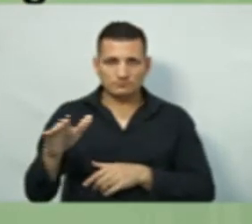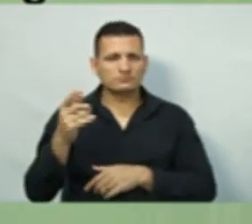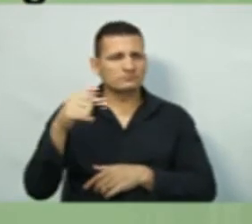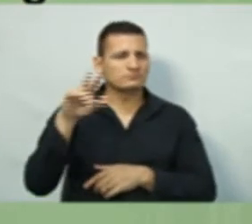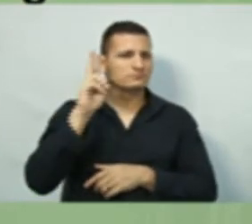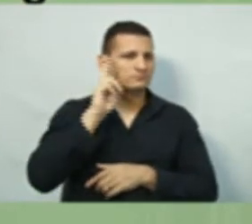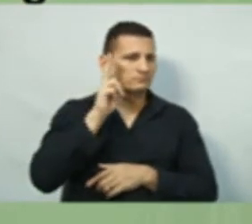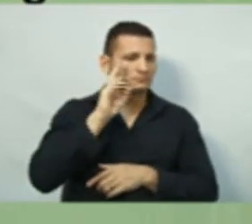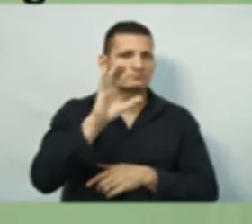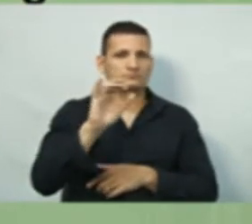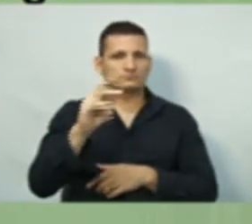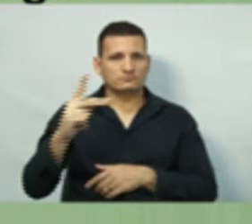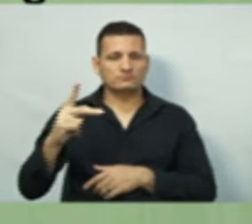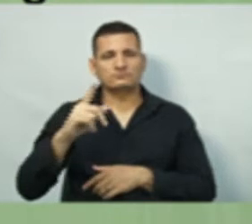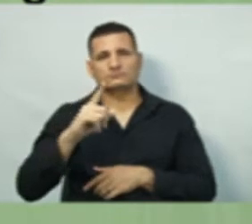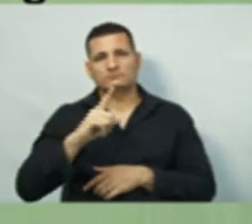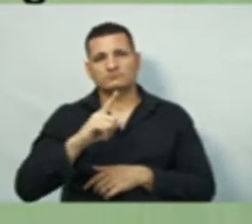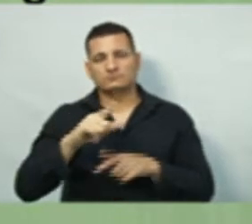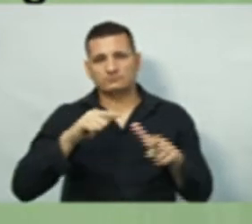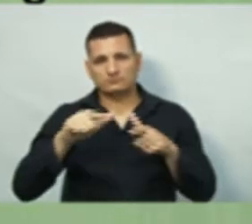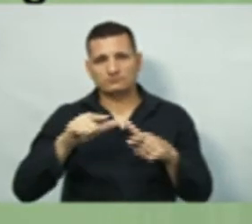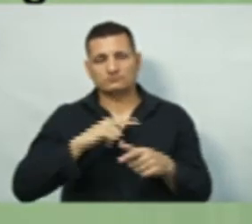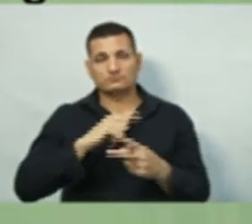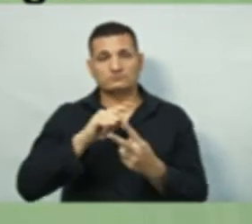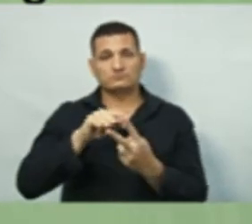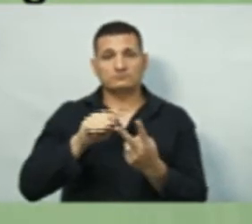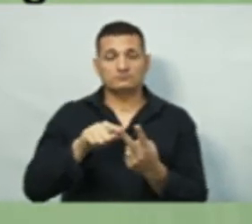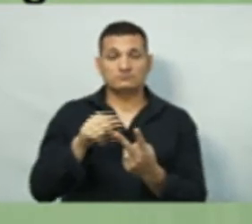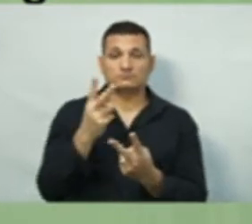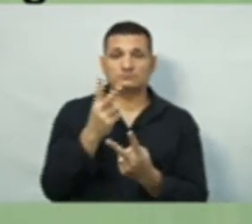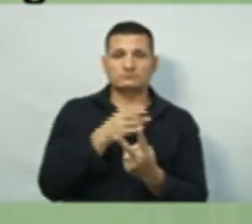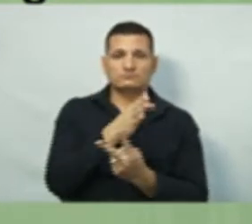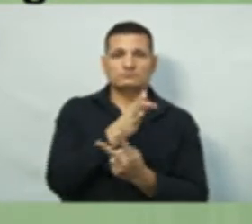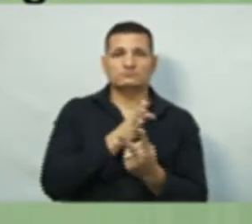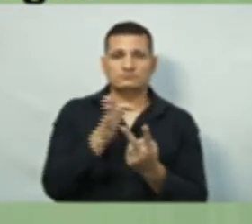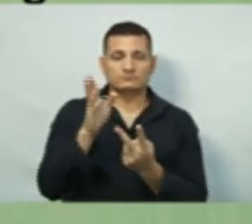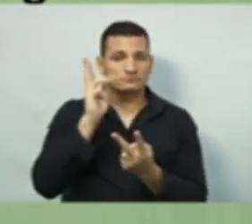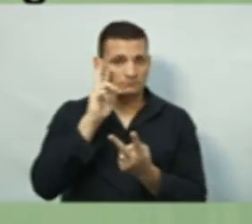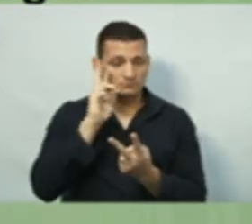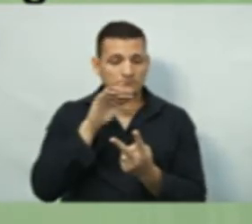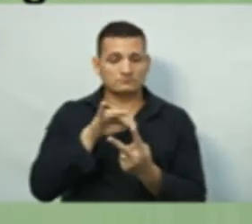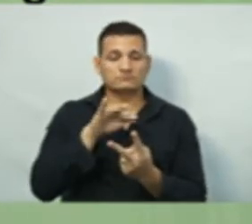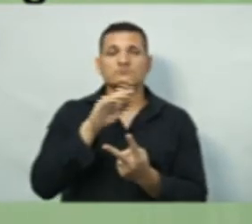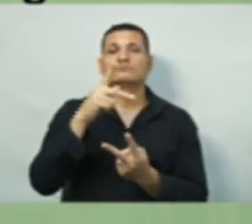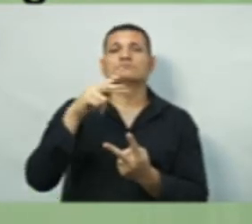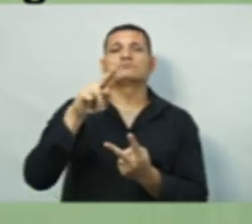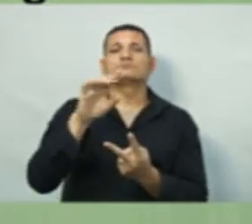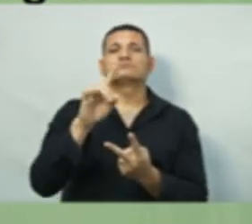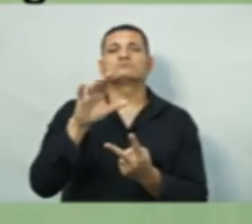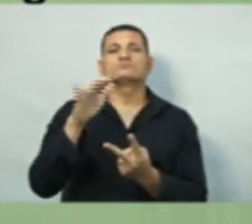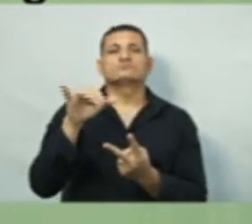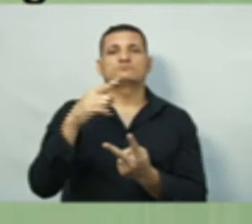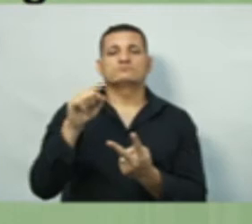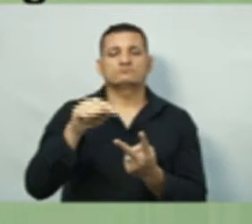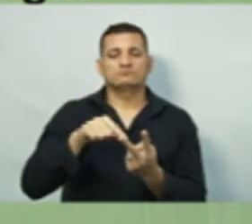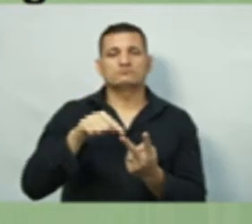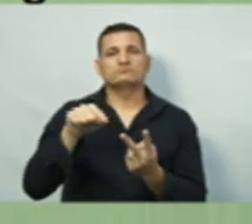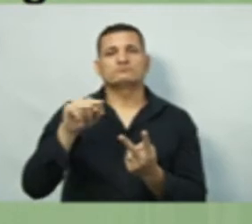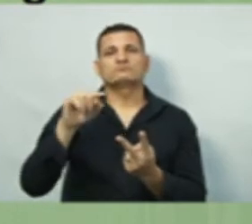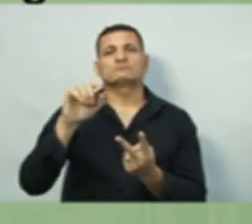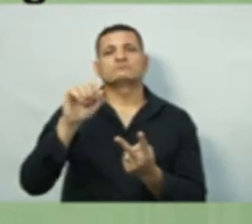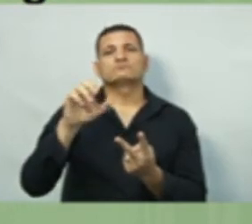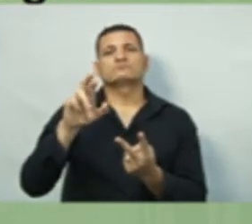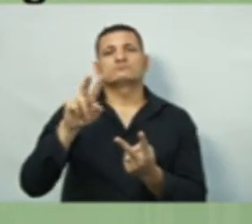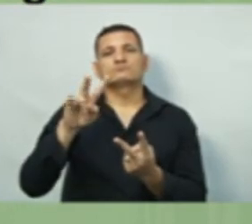possuem dois segmentos. Realmente, o de produção, realmente o de